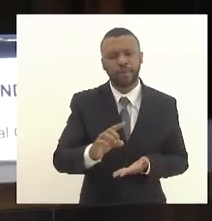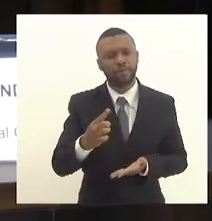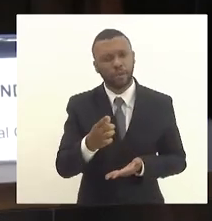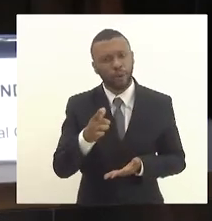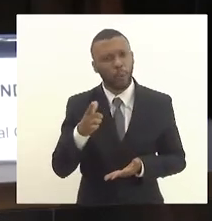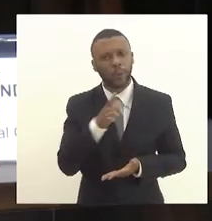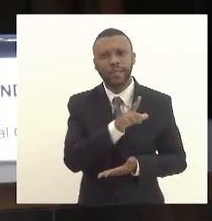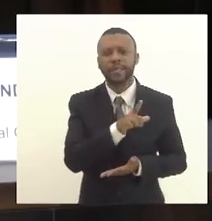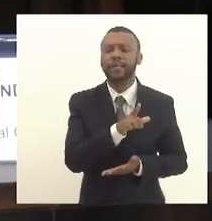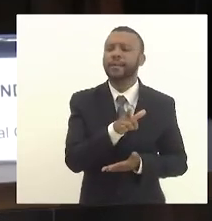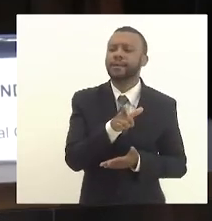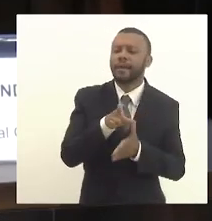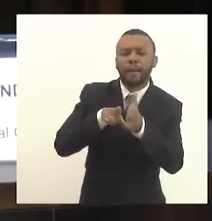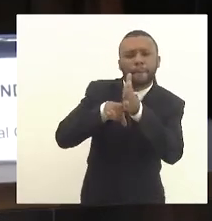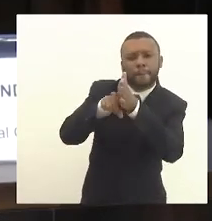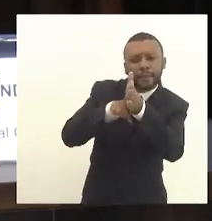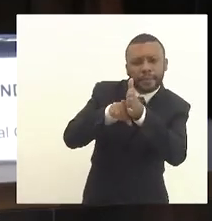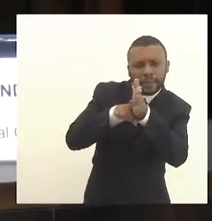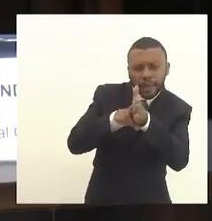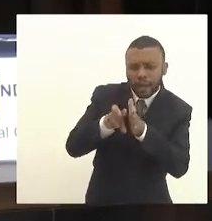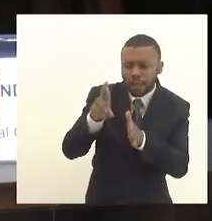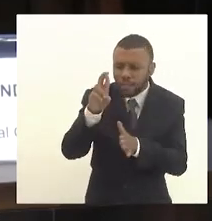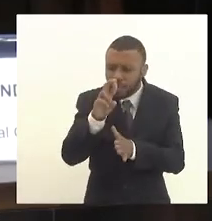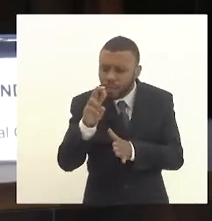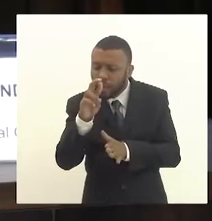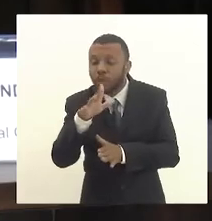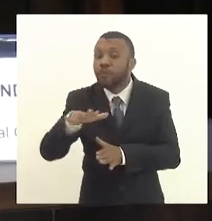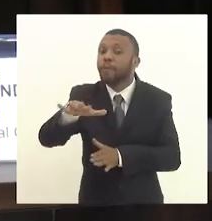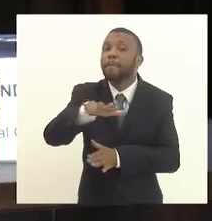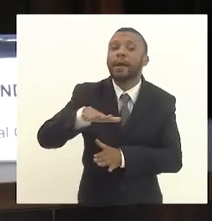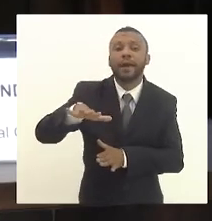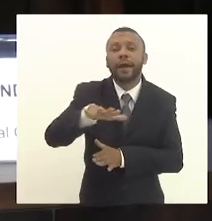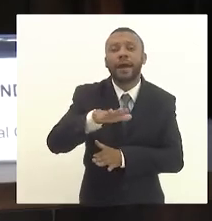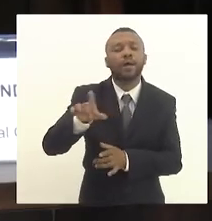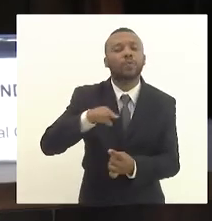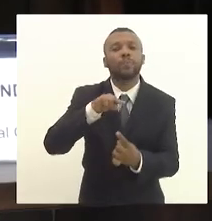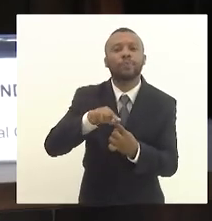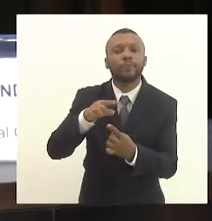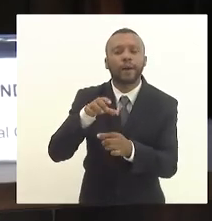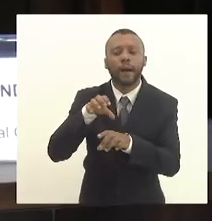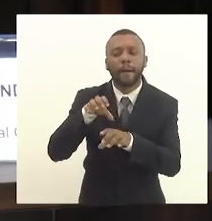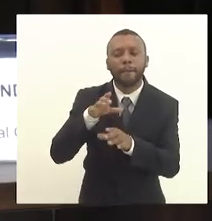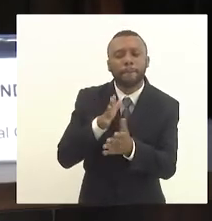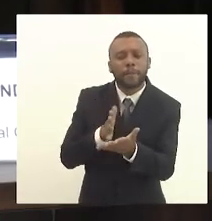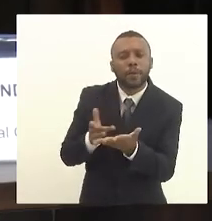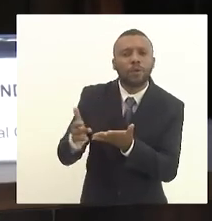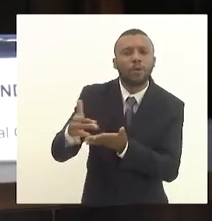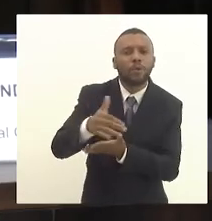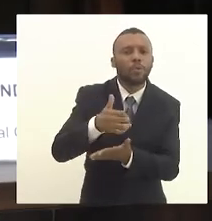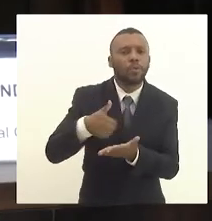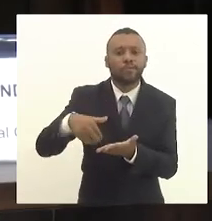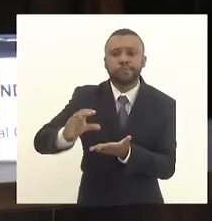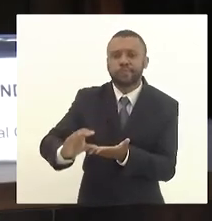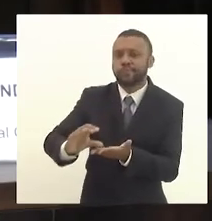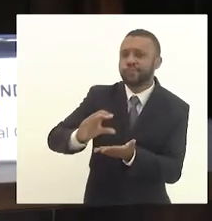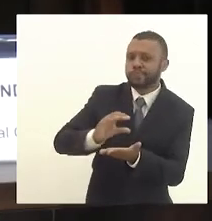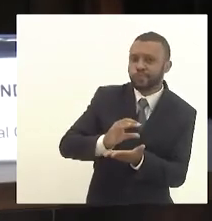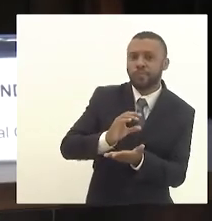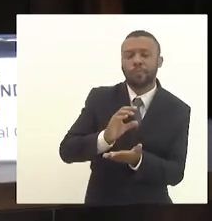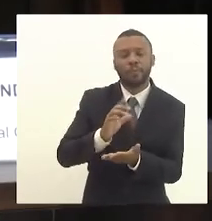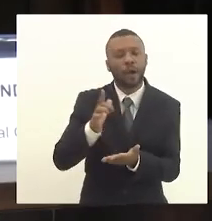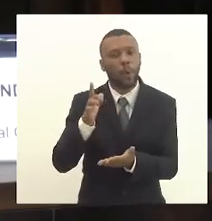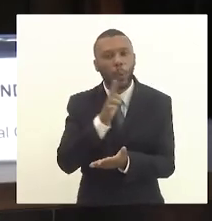garantidor, do fundo soberano, desculpe, para buscar esses recursos para prover